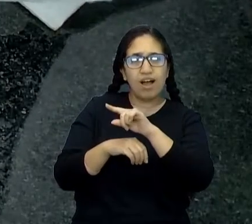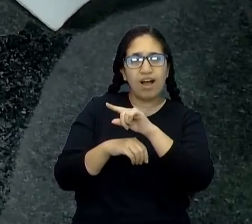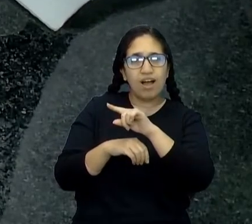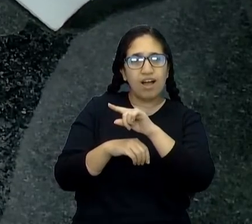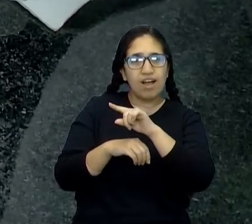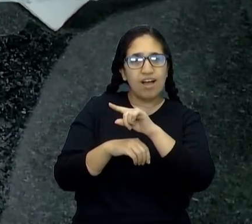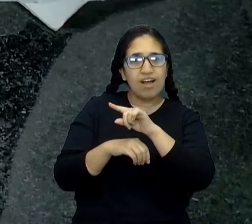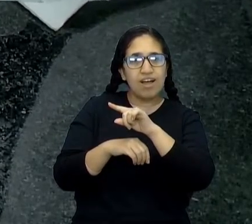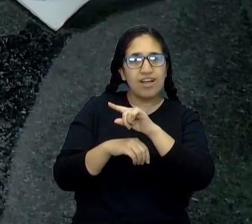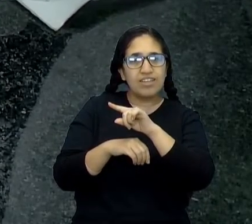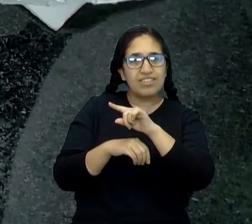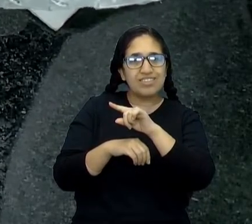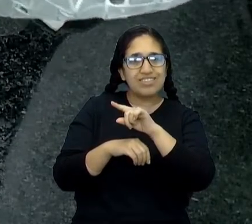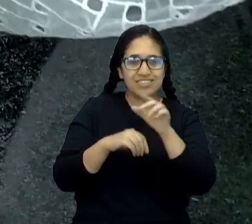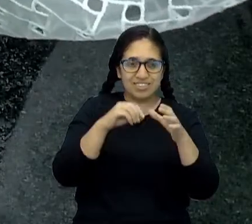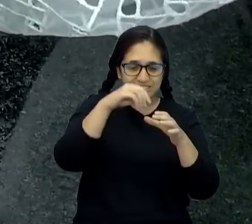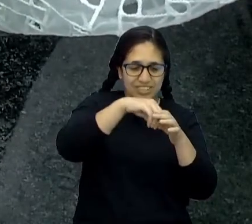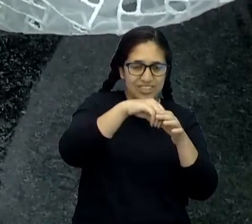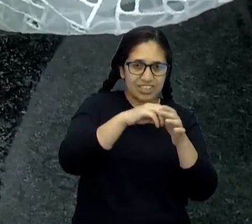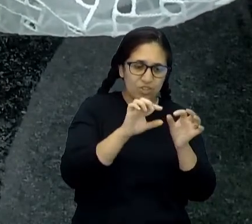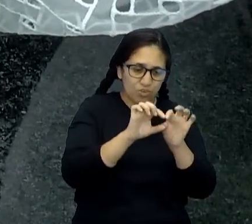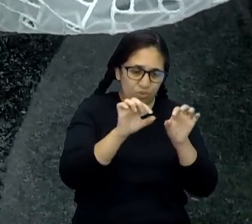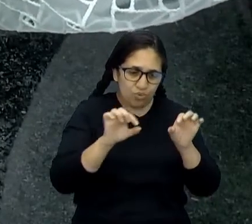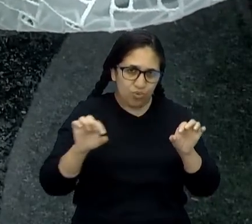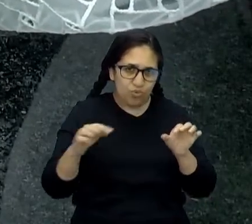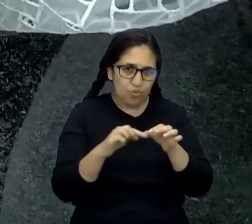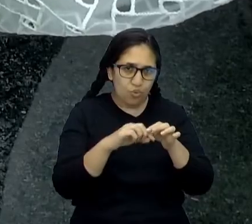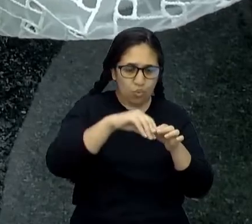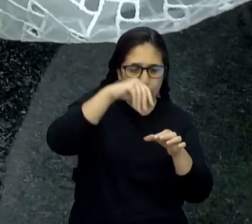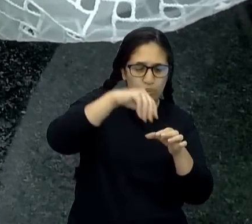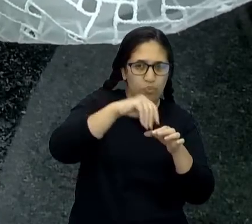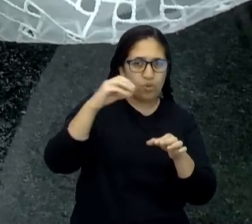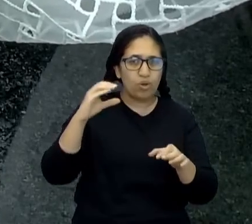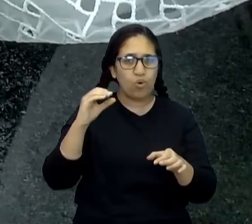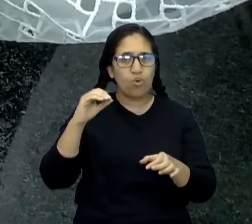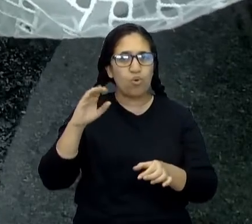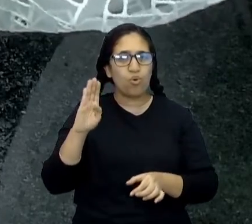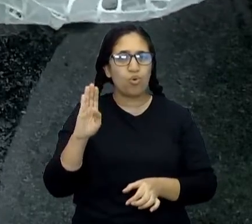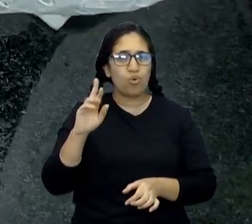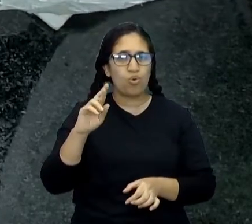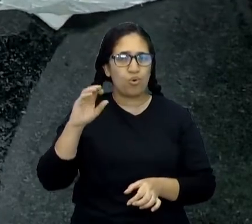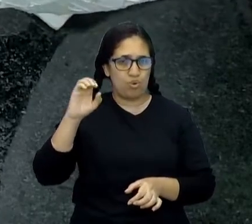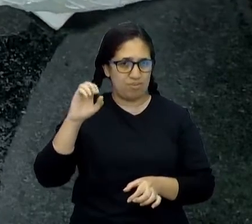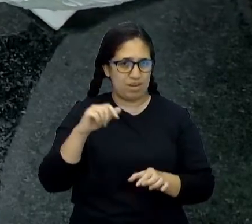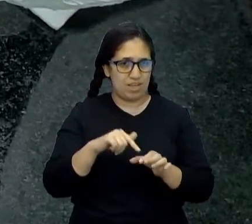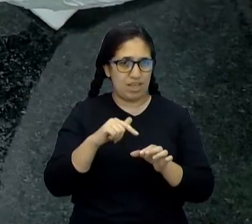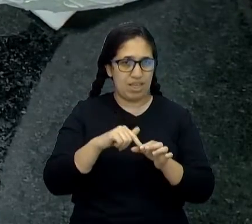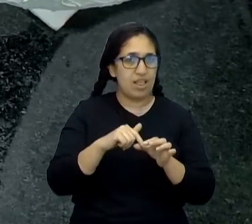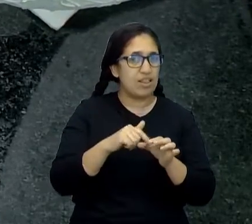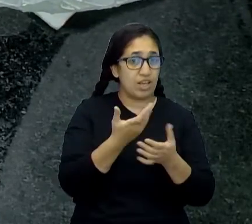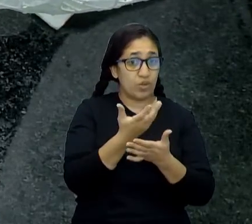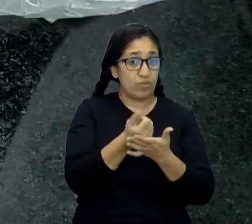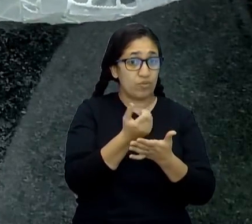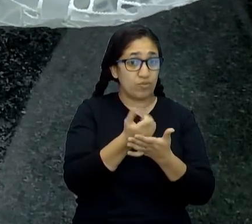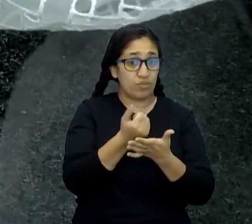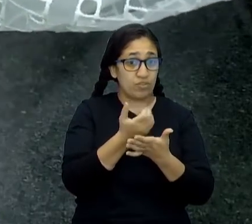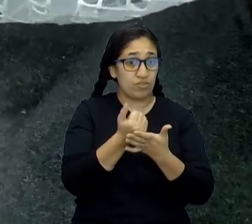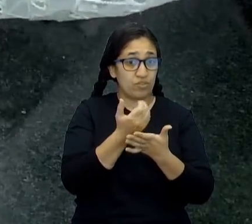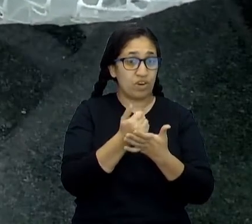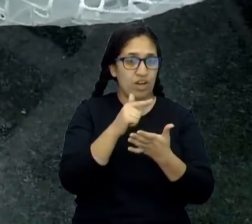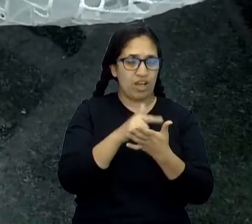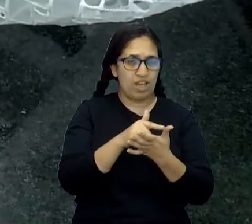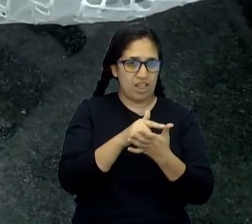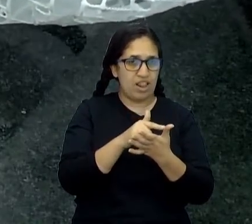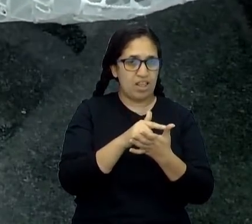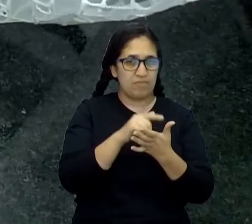aqui para a Carol, câmera 3, isso. Dentro tem um fio de cobre, tá vendo? O fio de cobre, ele é um condutor, é ele que tem